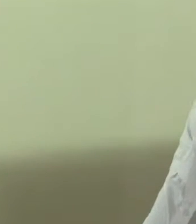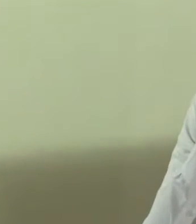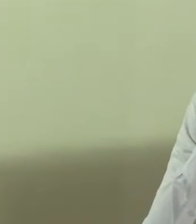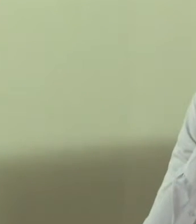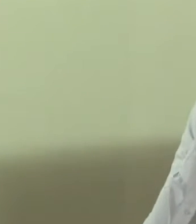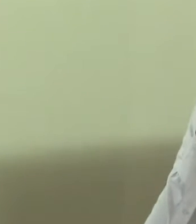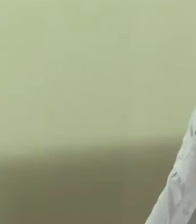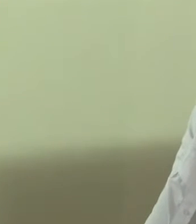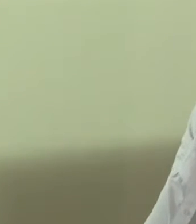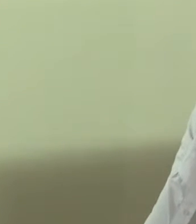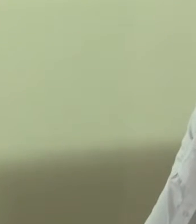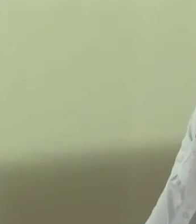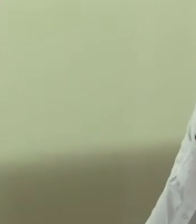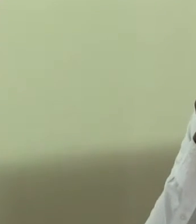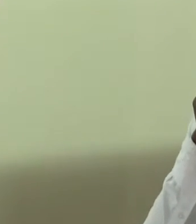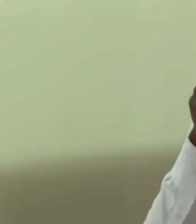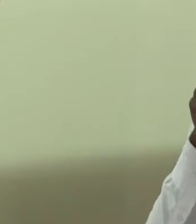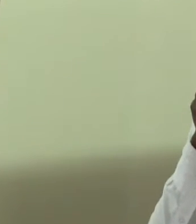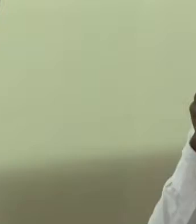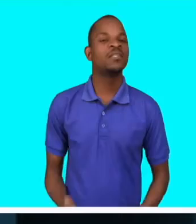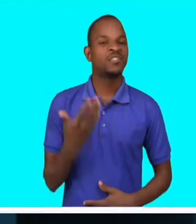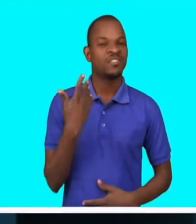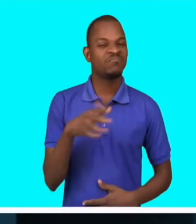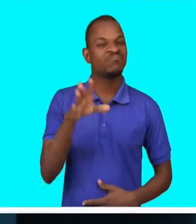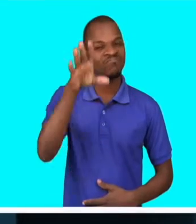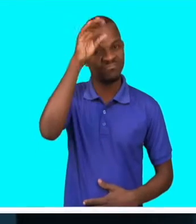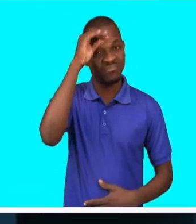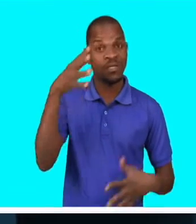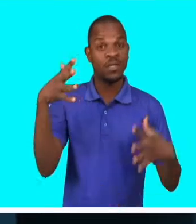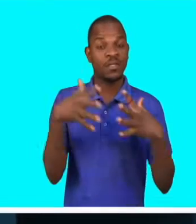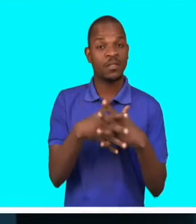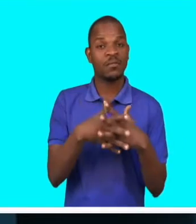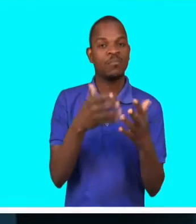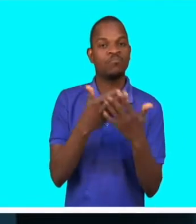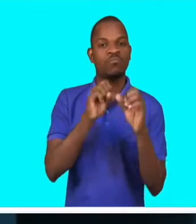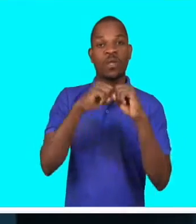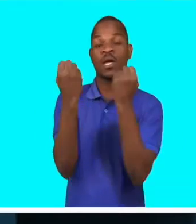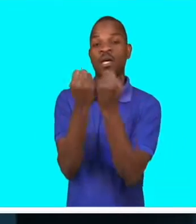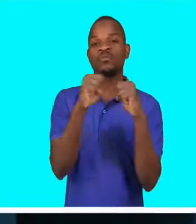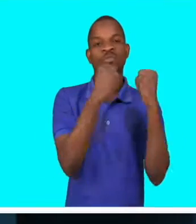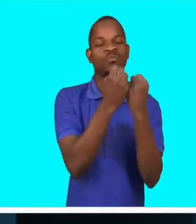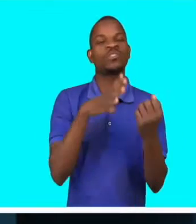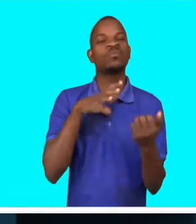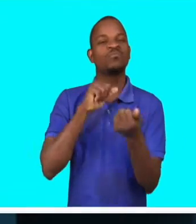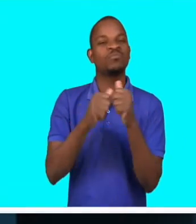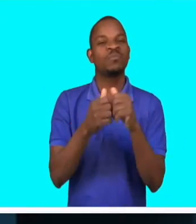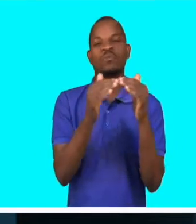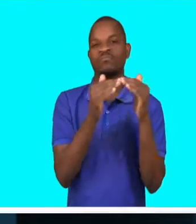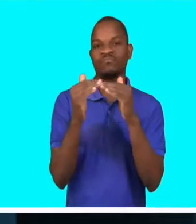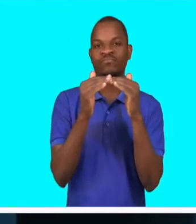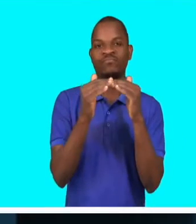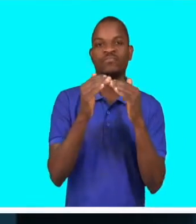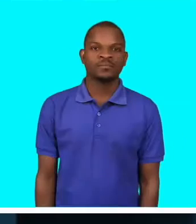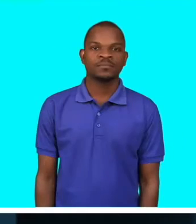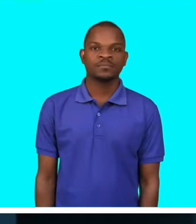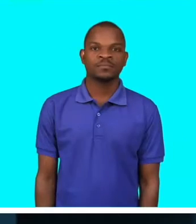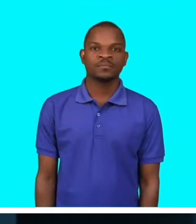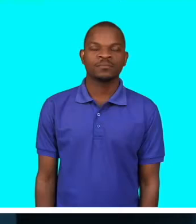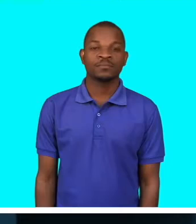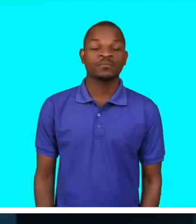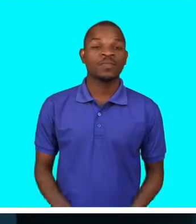identificou prioridades na área da saúde. Ficou. Para ter antigas associações enfrentam os mesmos problemas.